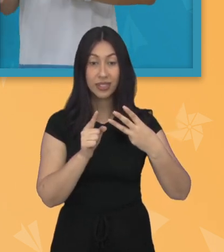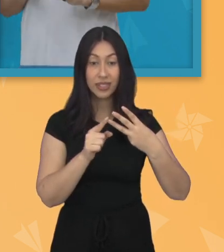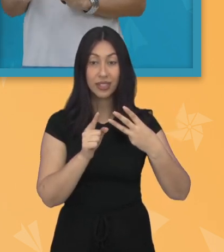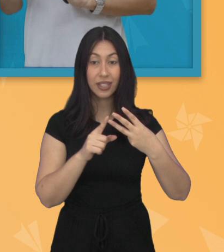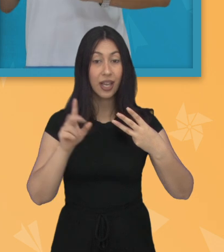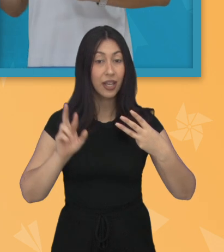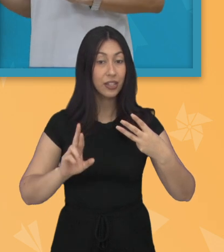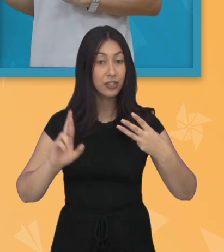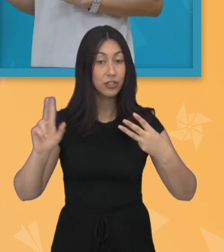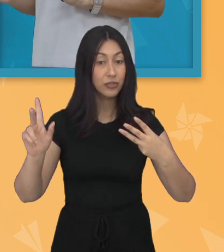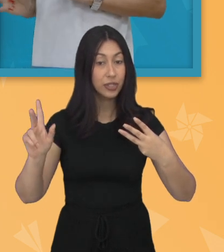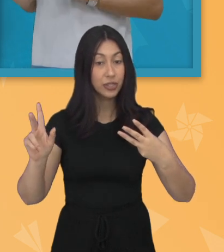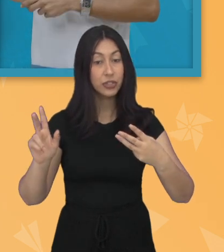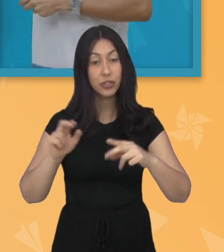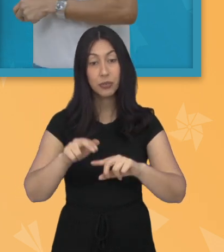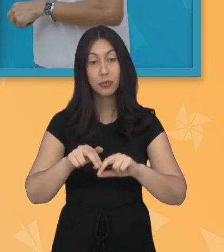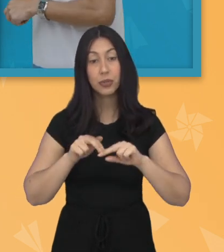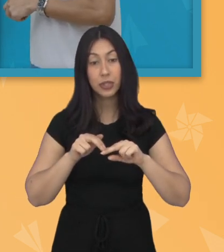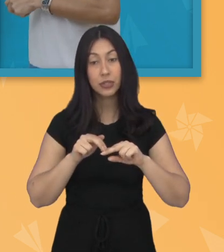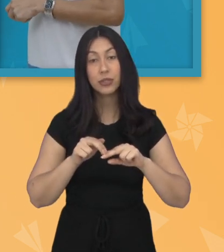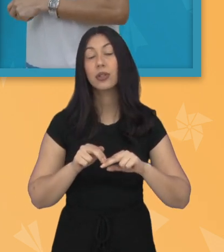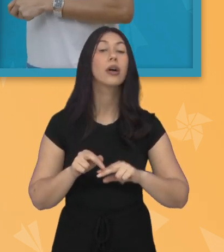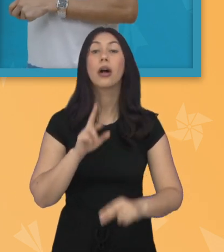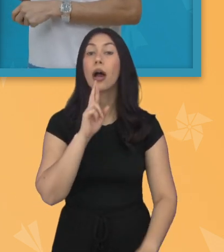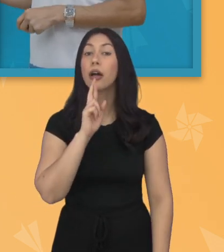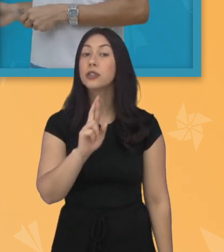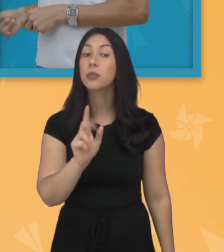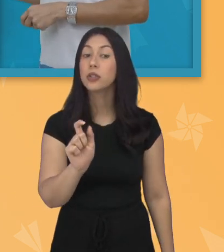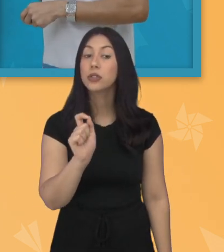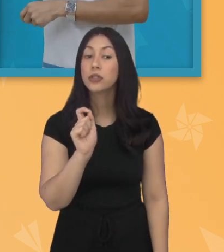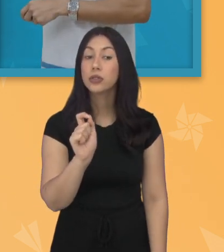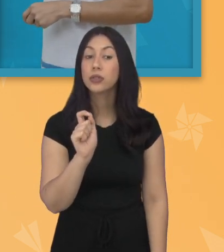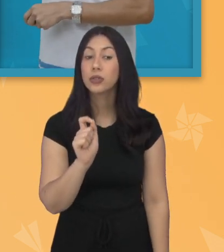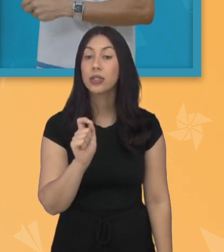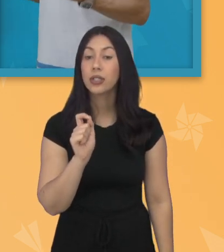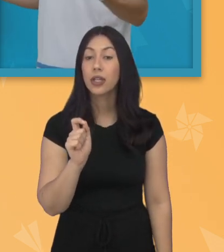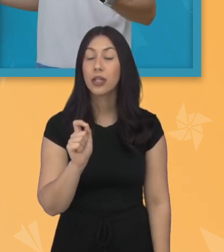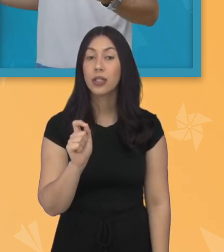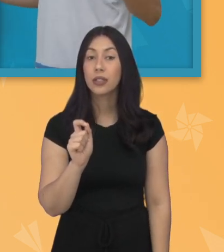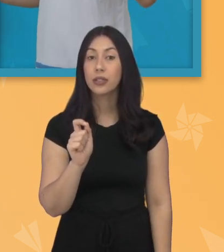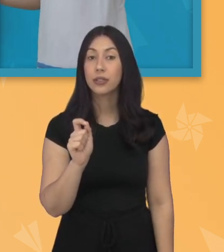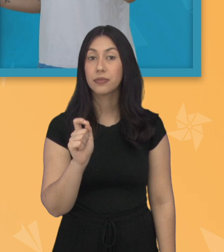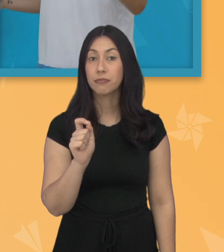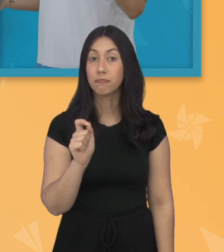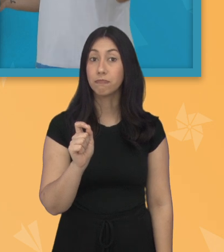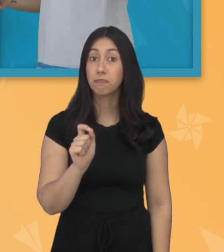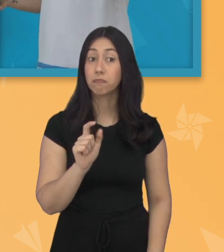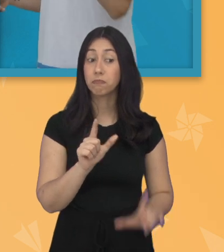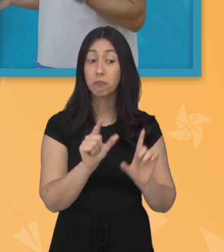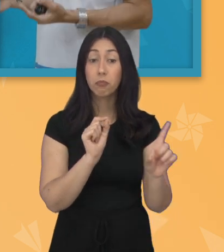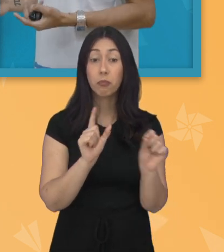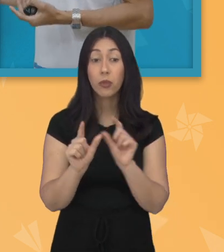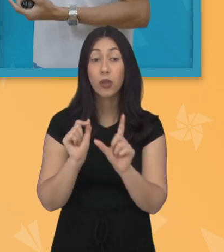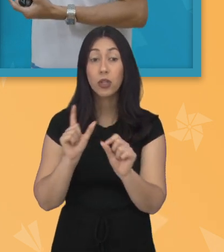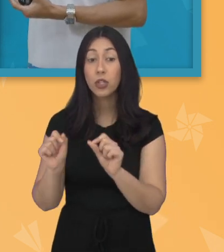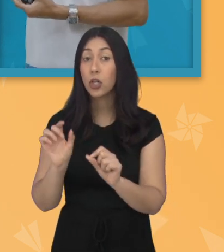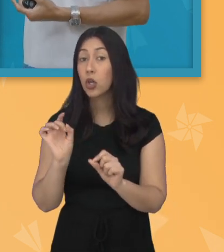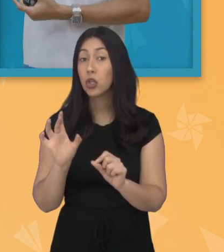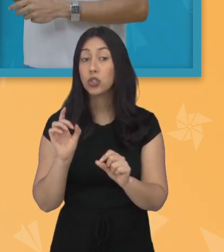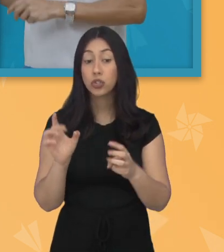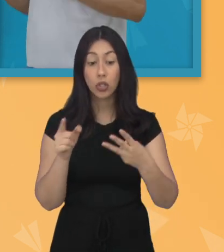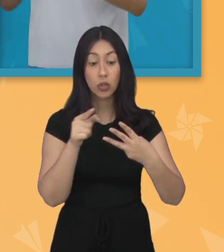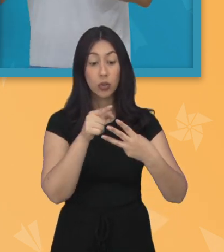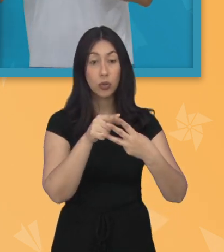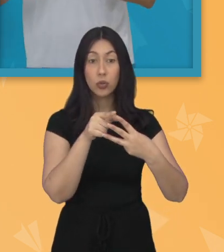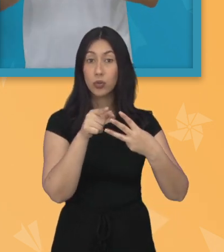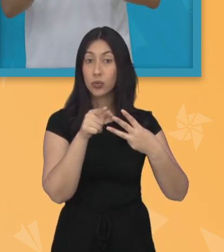a gente tem uma proporção diferente disso. Então a gente consegue concluir o quê? Que a partir das alternativas dadas pelo próprio exercício, que apenas